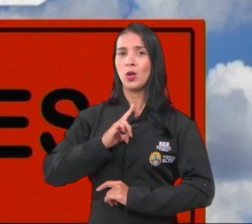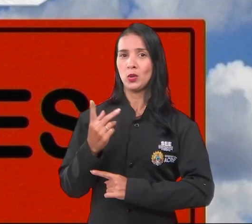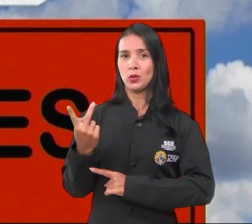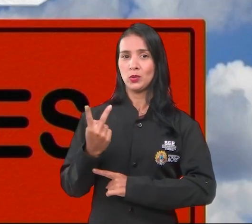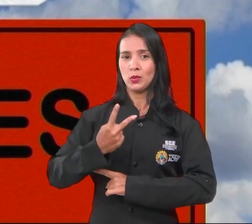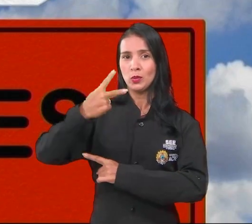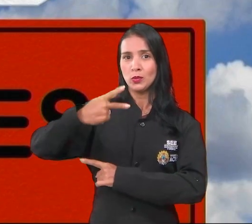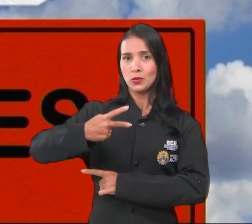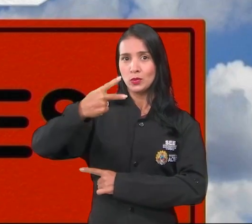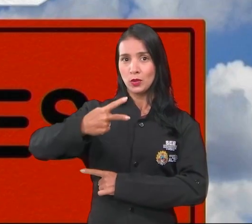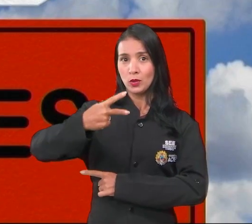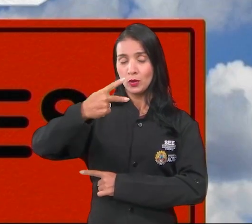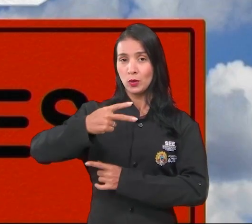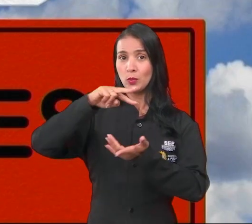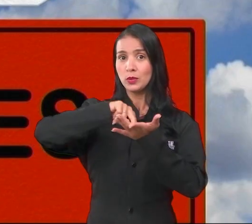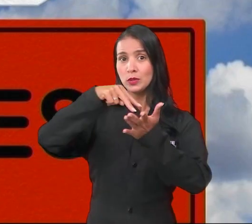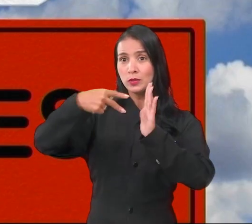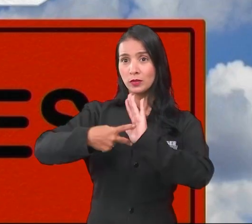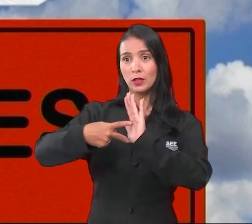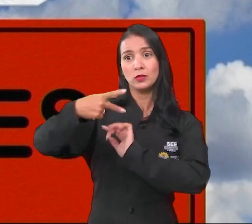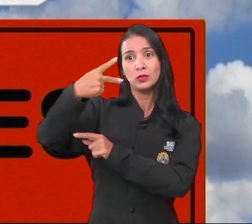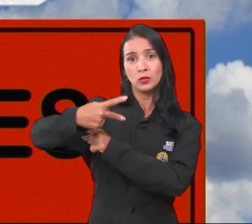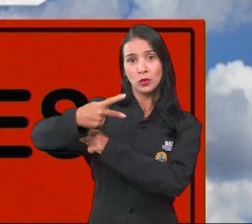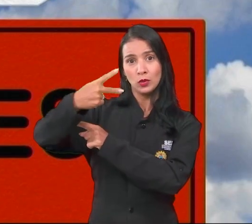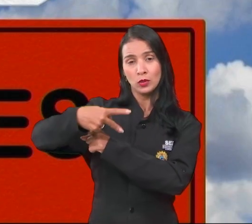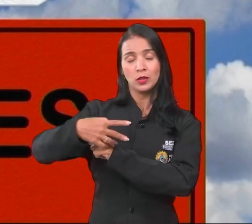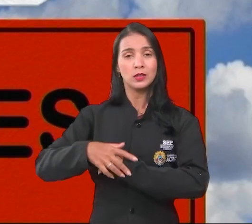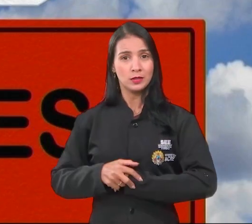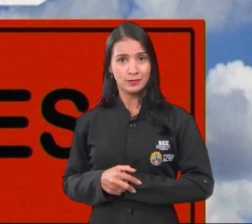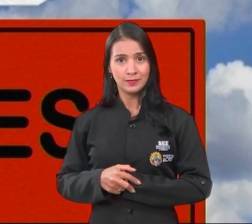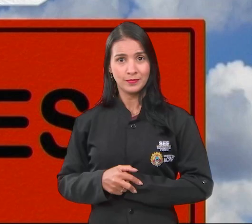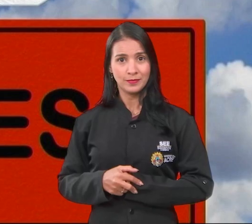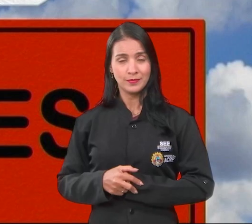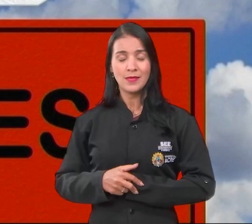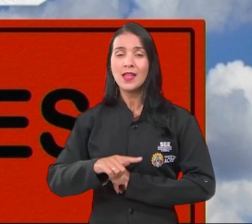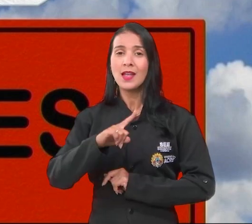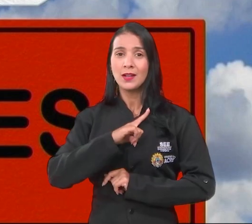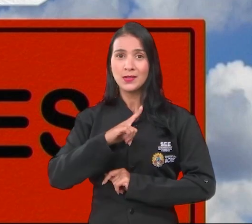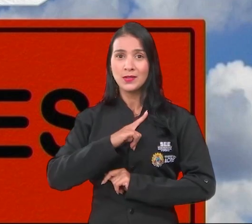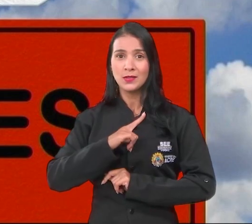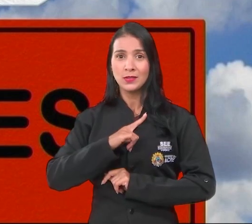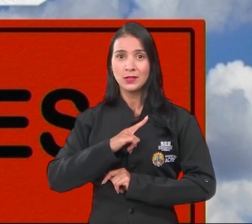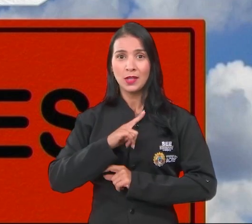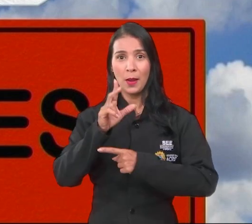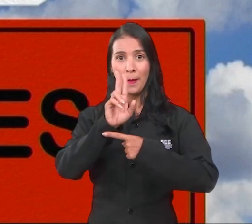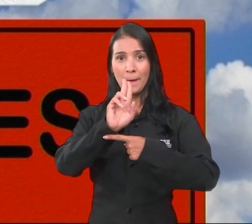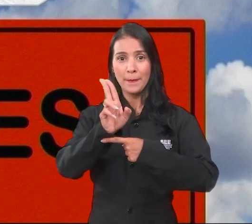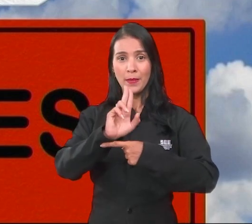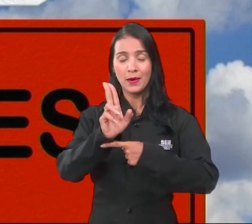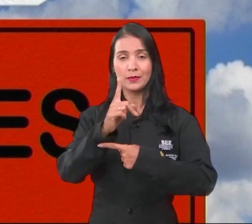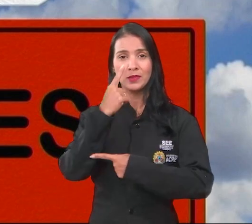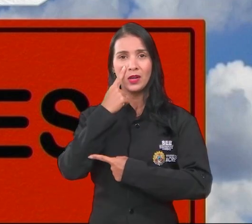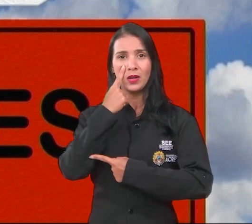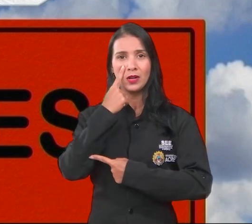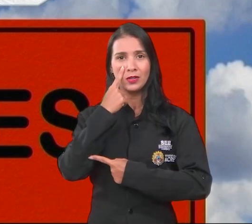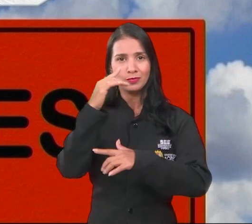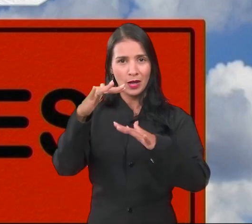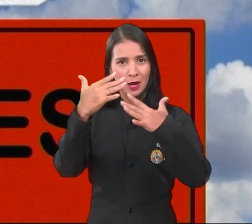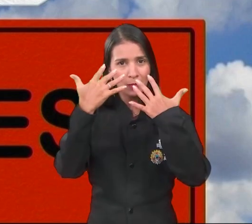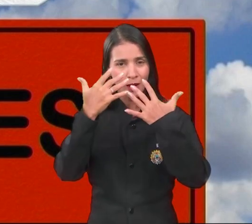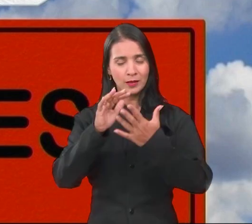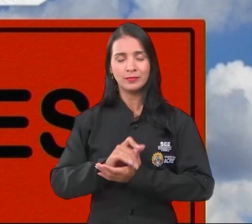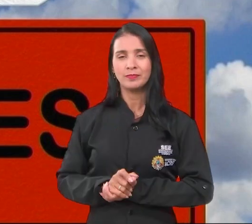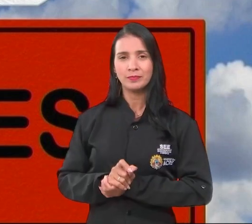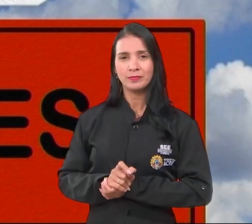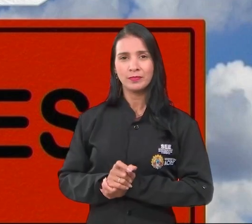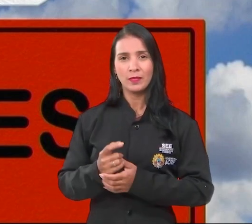dois sentidos distintos. Nós temos, chamando aqui a sua atenção, duas